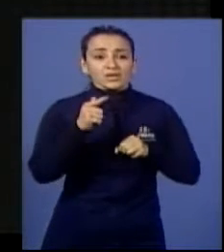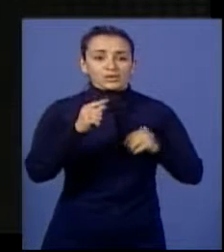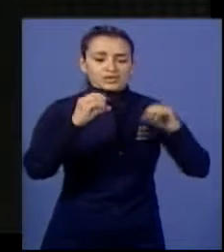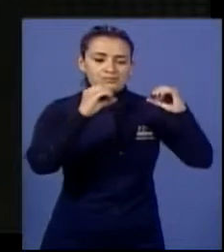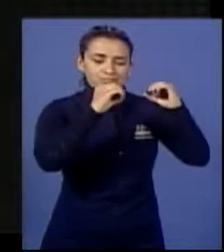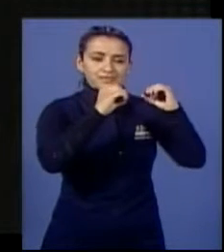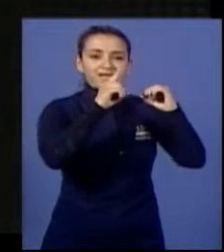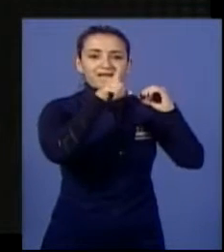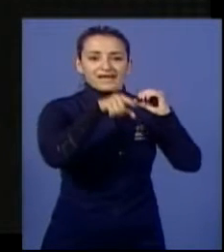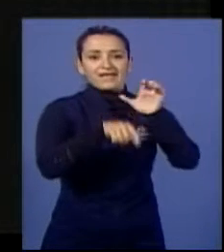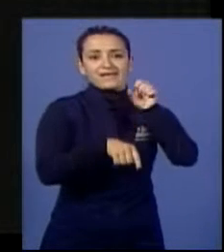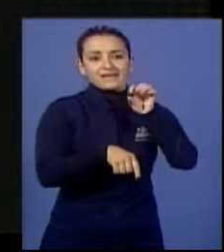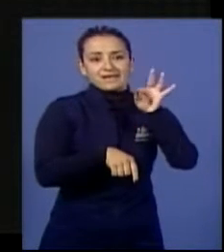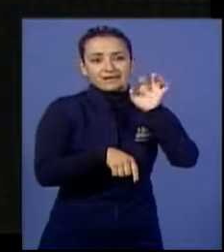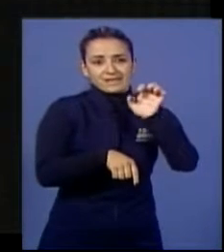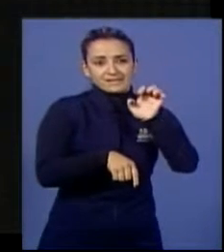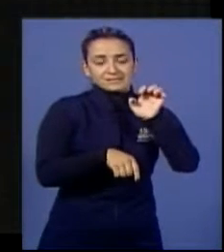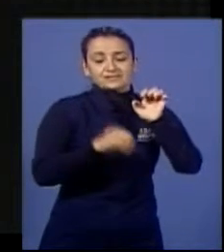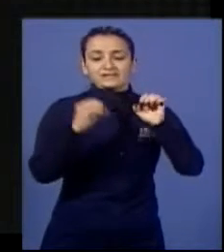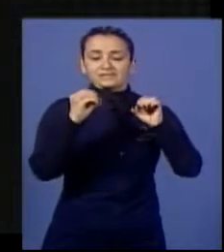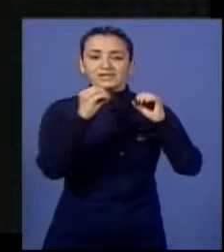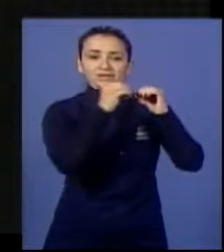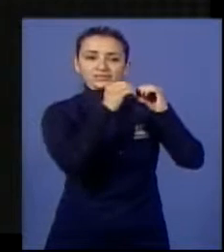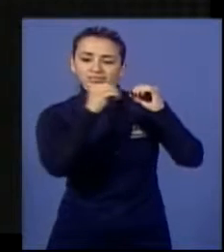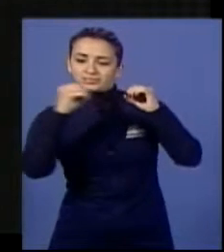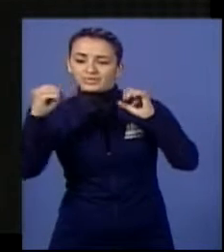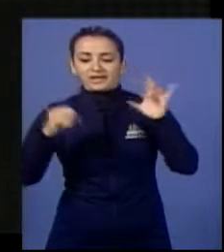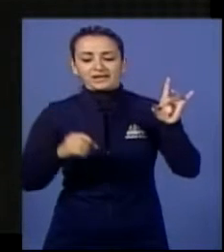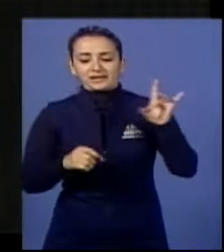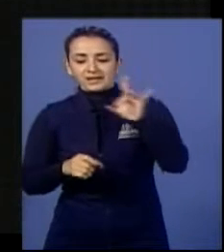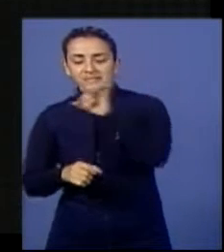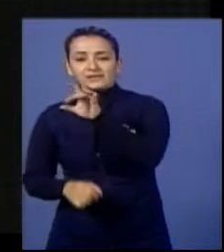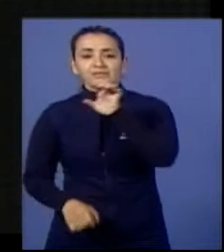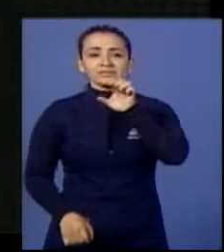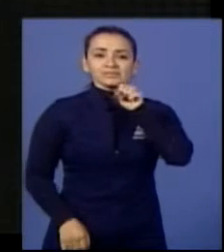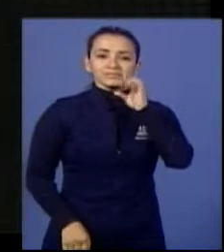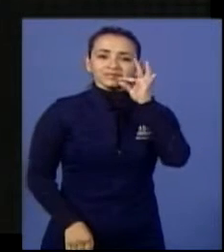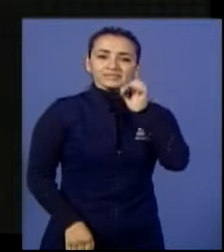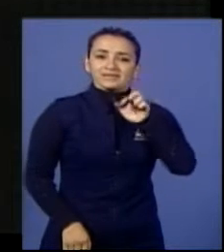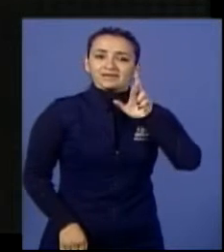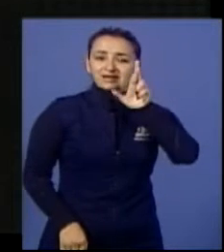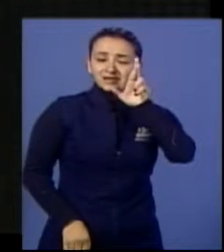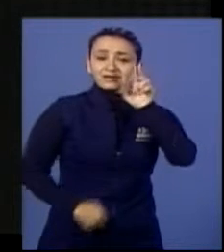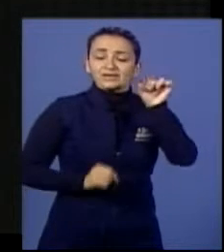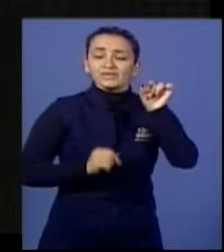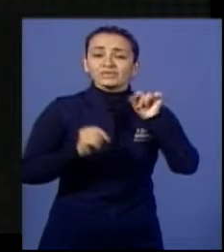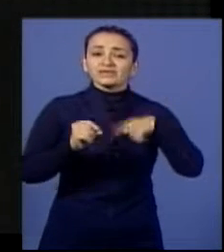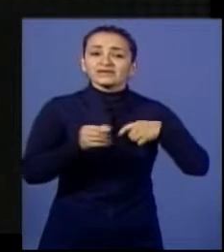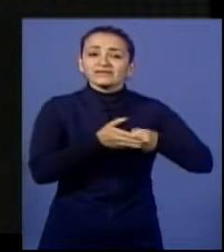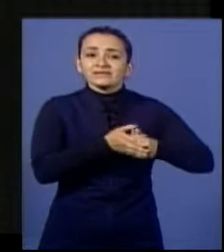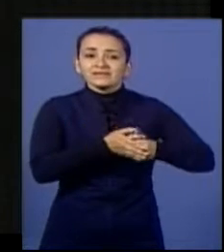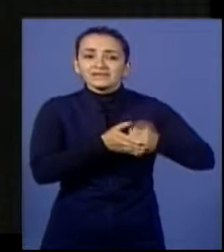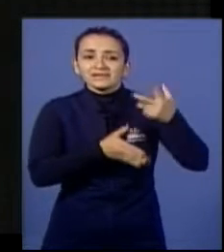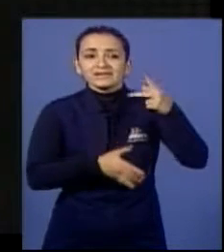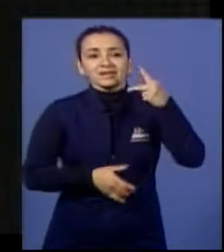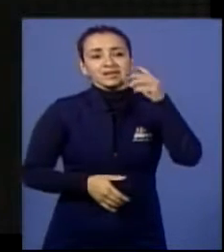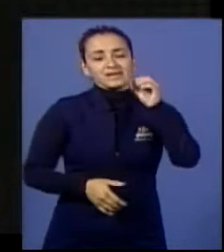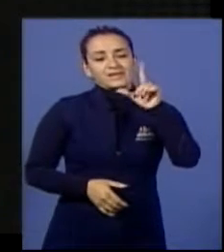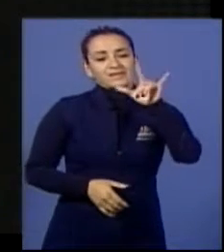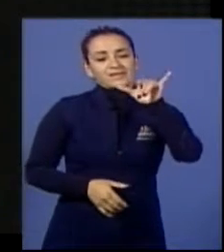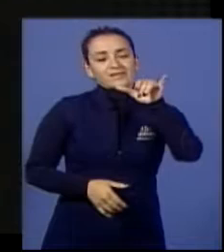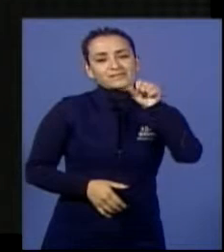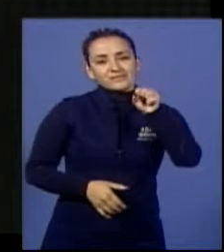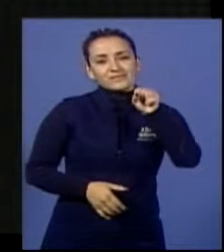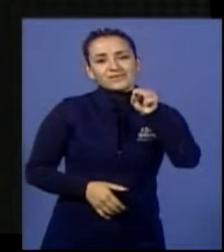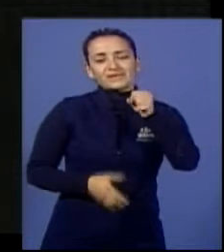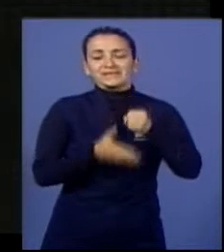molécula, mais uma de éster. Outra molécula, mais uma de éster. Vai ter muitas, então? Vai ter muitas o quê? Então vai ser poli. Poli o quê?